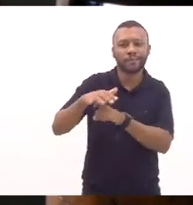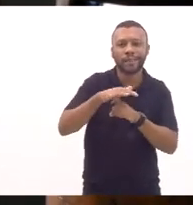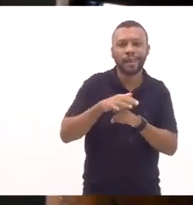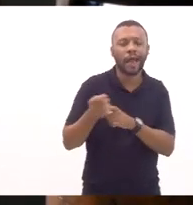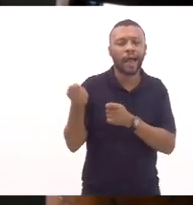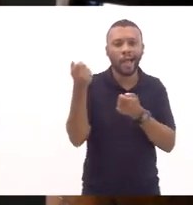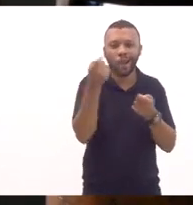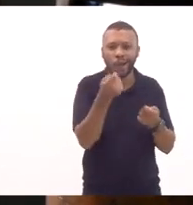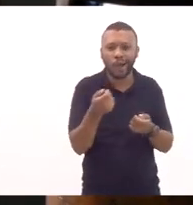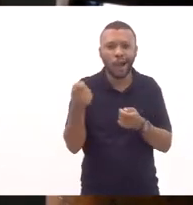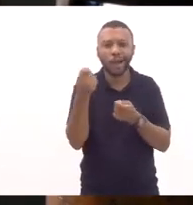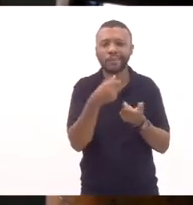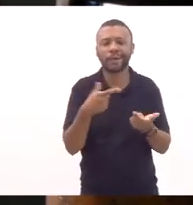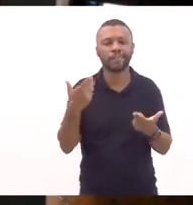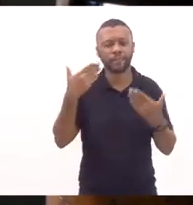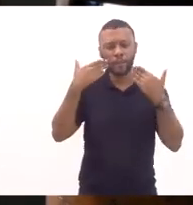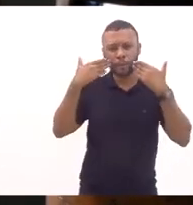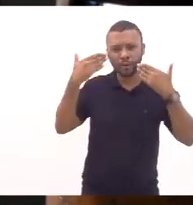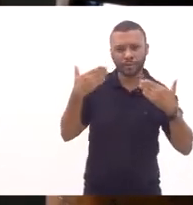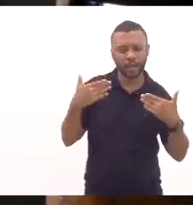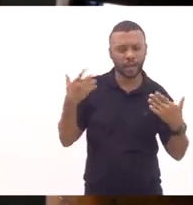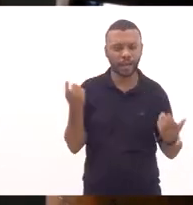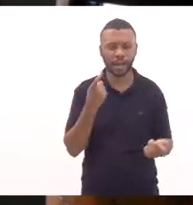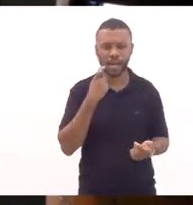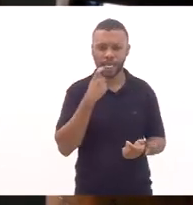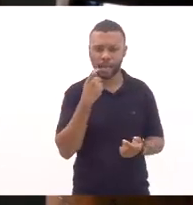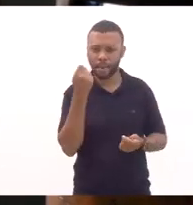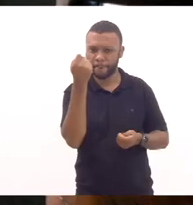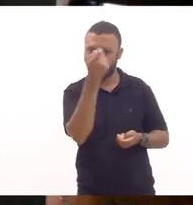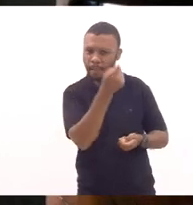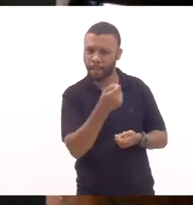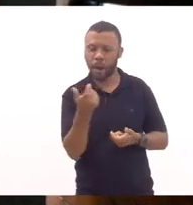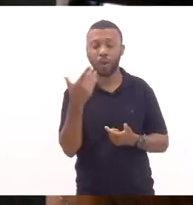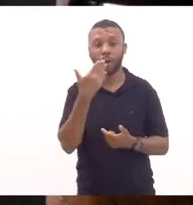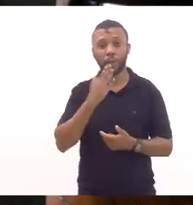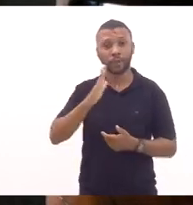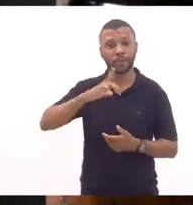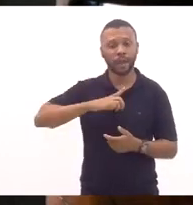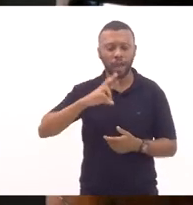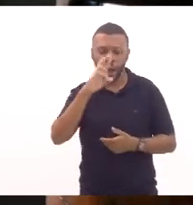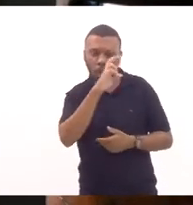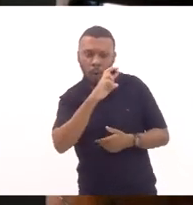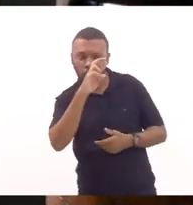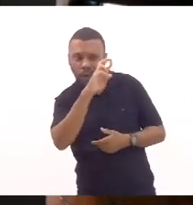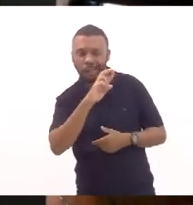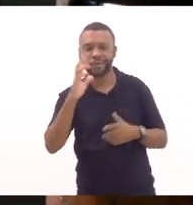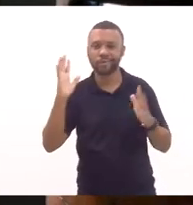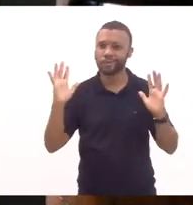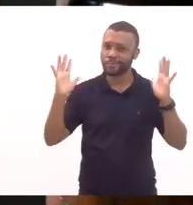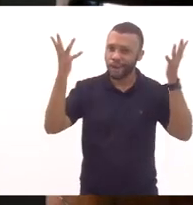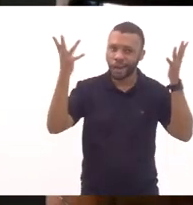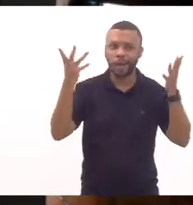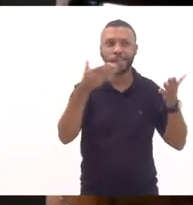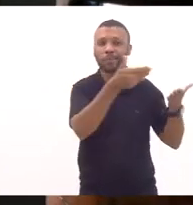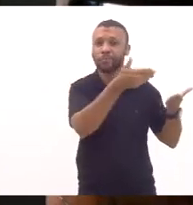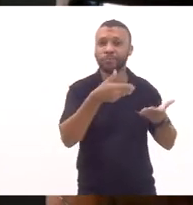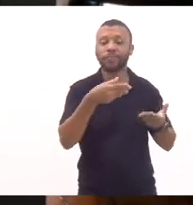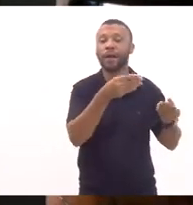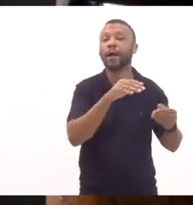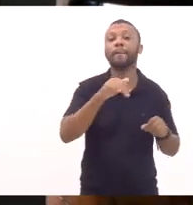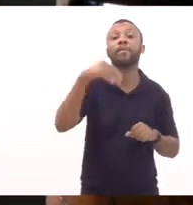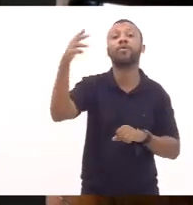sim, fazer poses eróticas, com a promessa que tem um olheiro da Fashion Week lá dentro para levá-la para o exterior para ser